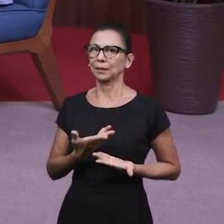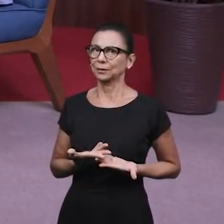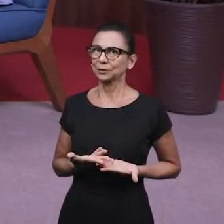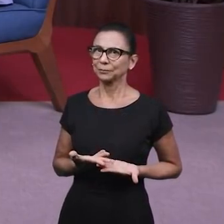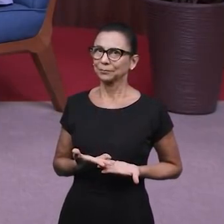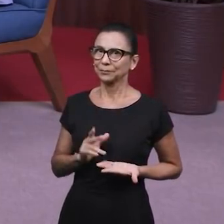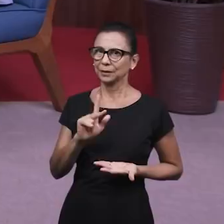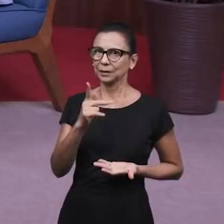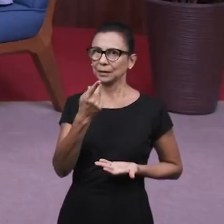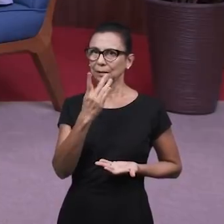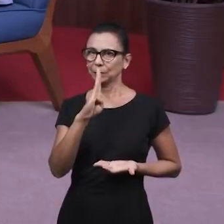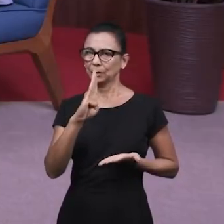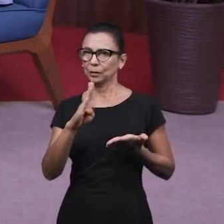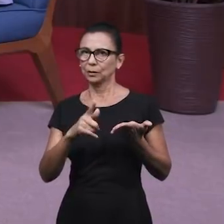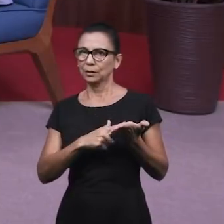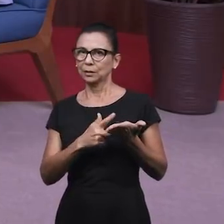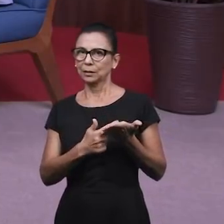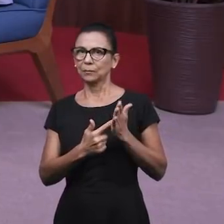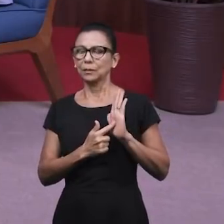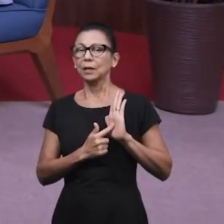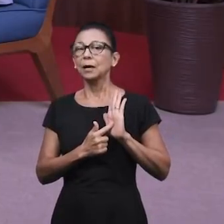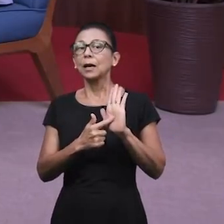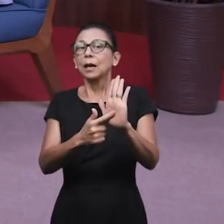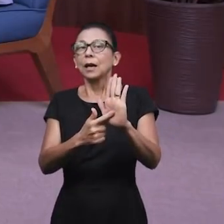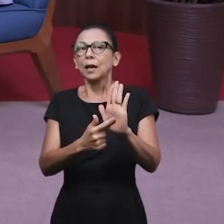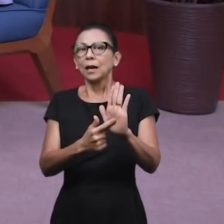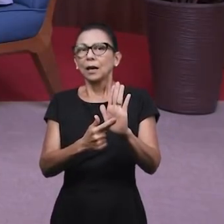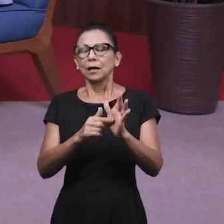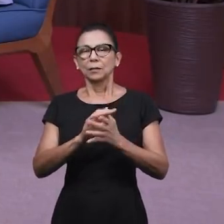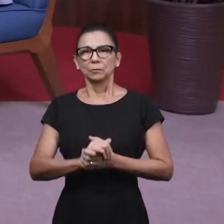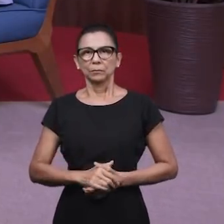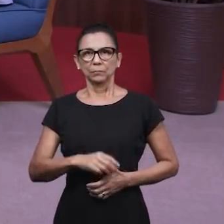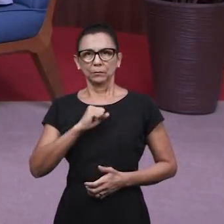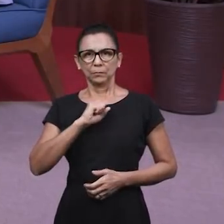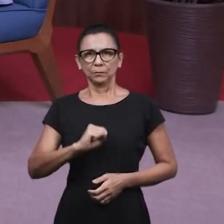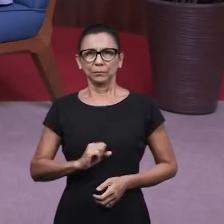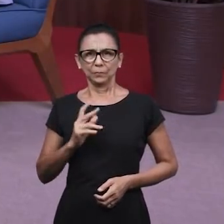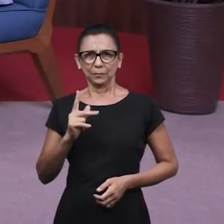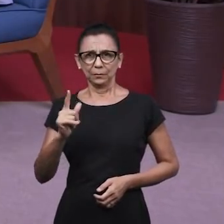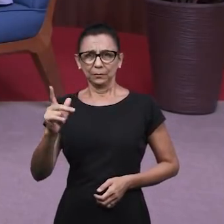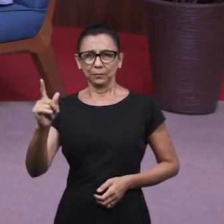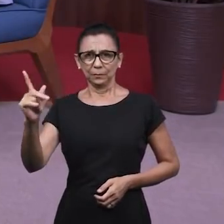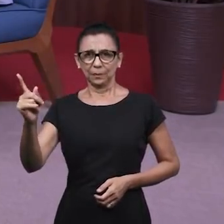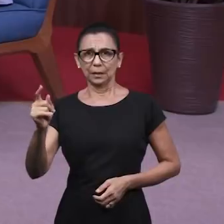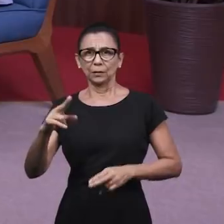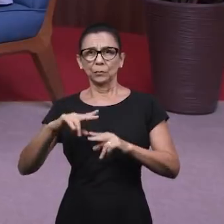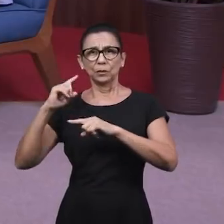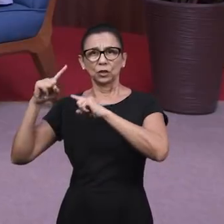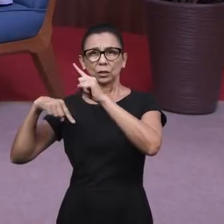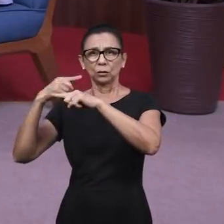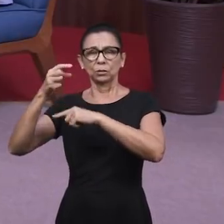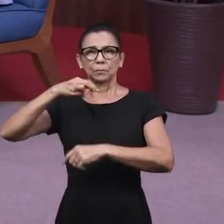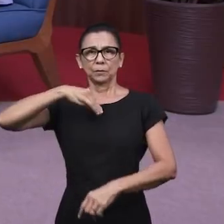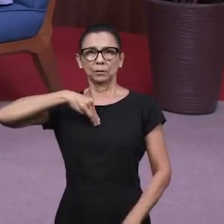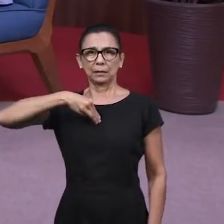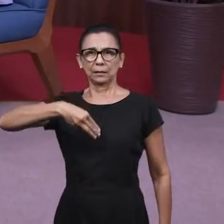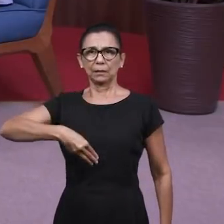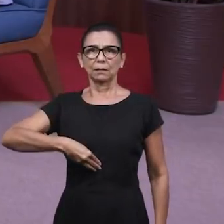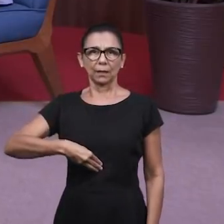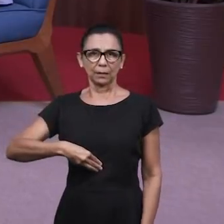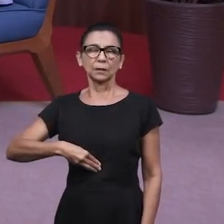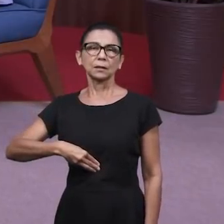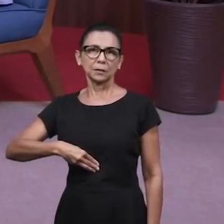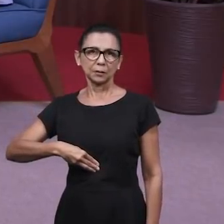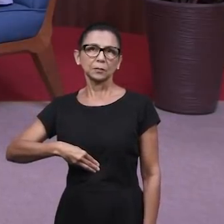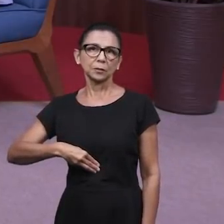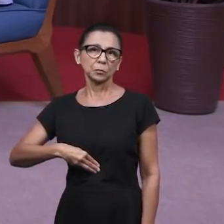sacerdote eterno, não segundo a ordem de Arão, mas segundo a ordem de Melquisedeque, que a Bíblia diz que não tinha início nem